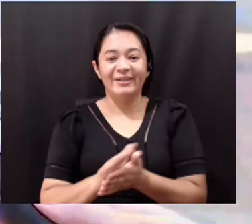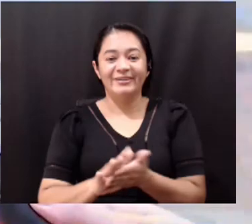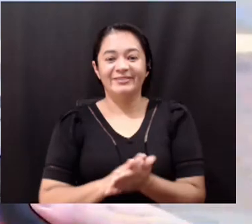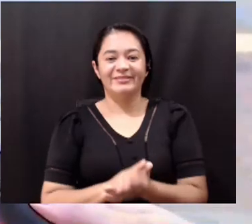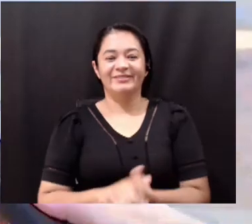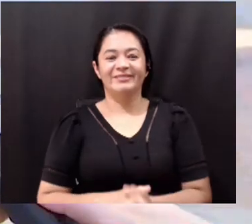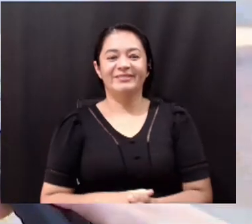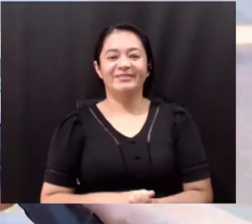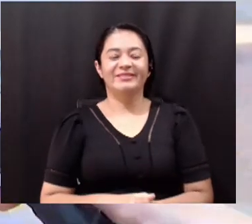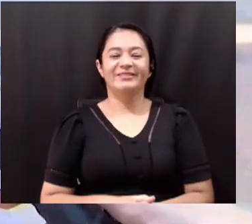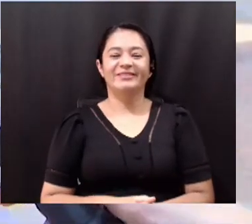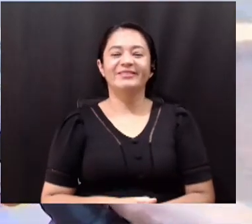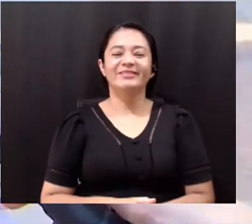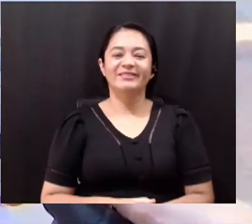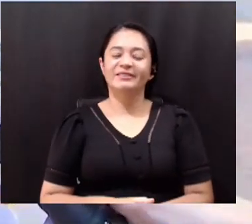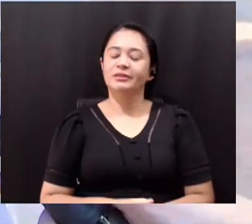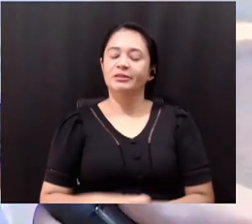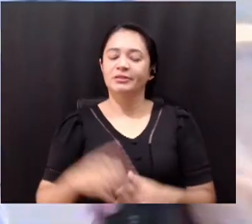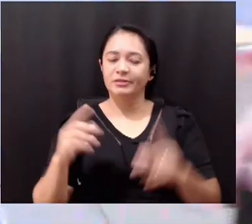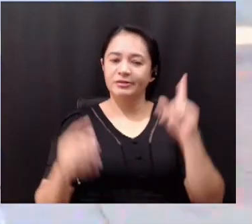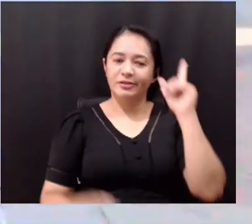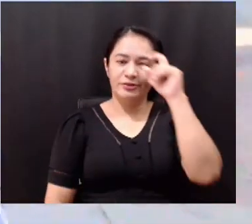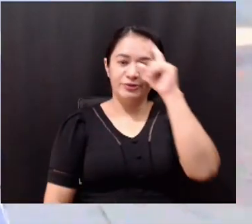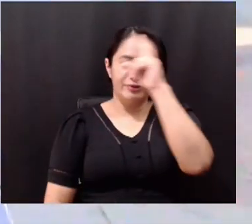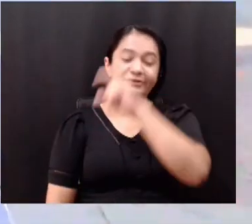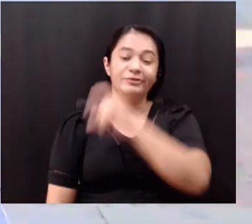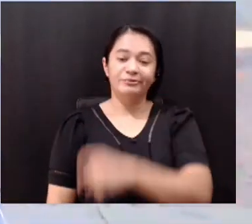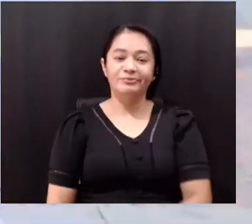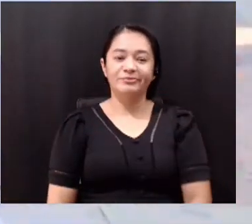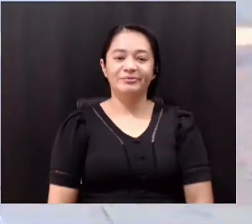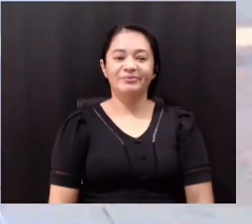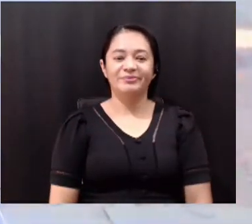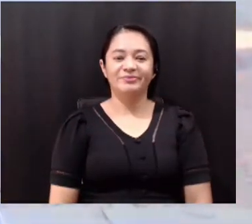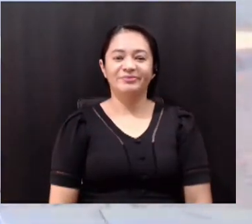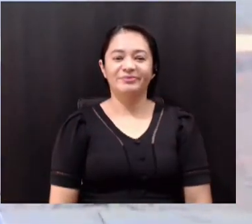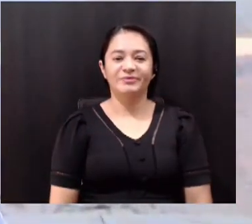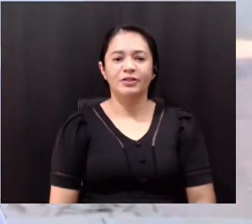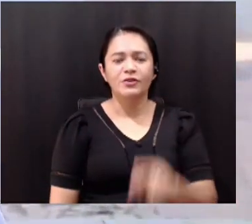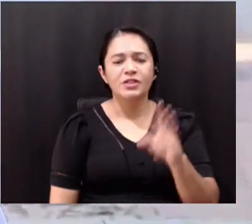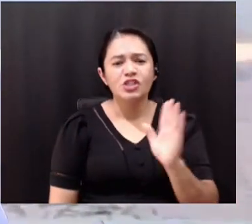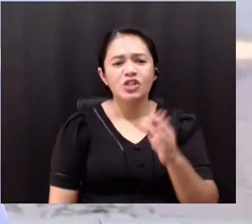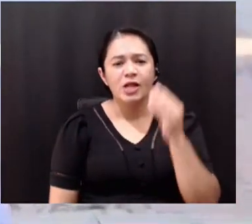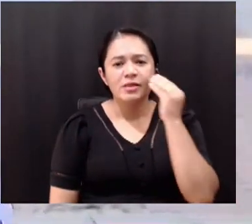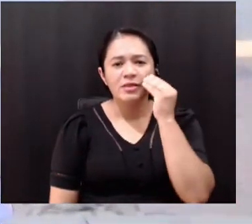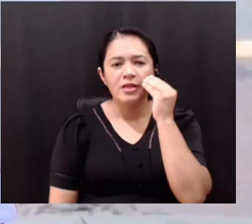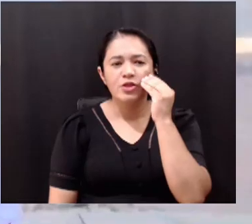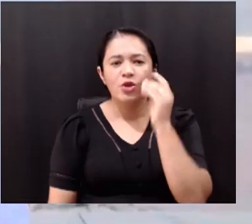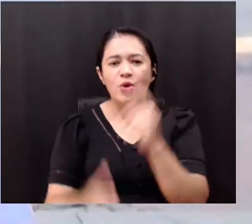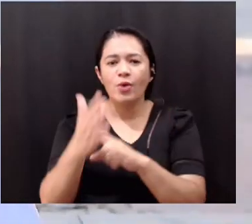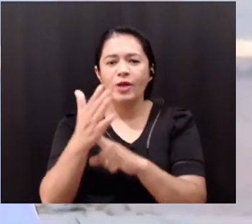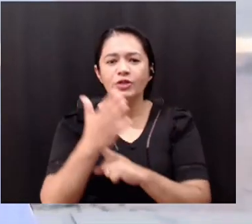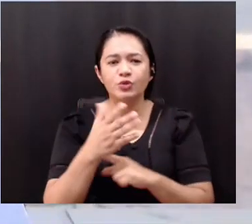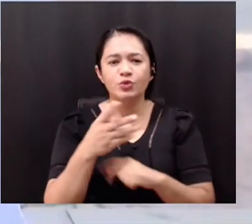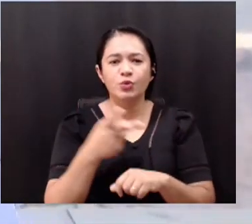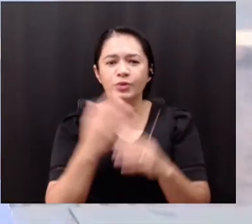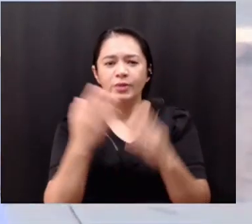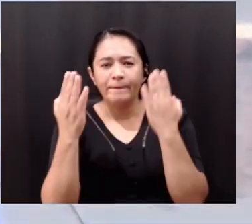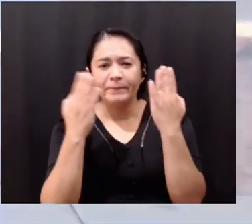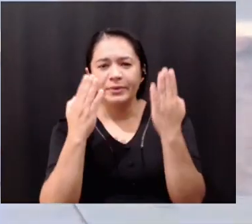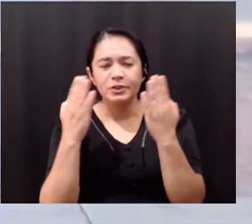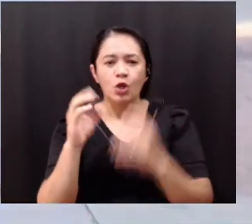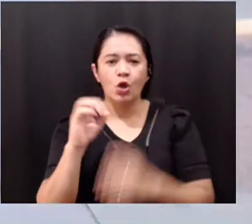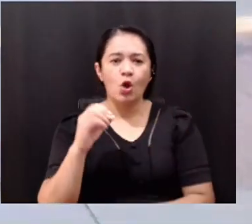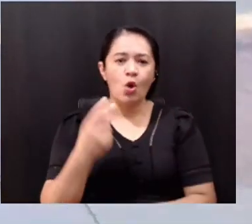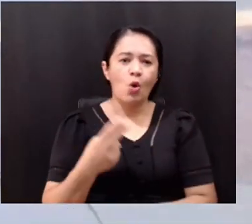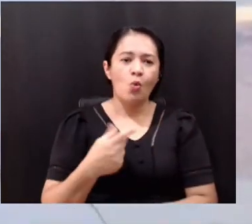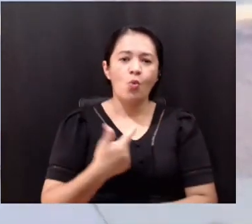Tá bem complicado ultimamente. Você já tentou buscar ajuda, algum psicólogo ou fazer alguma outra atividade para dar